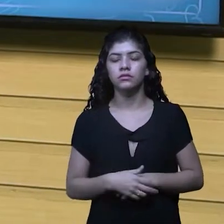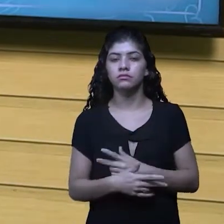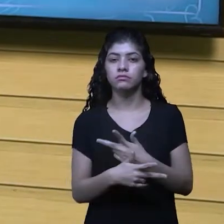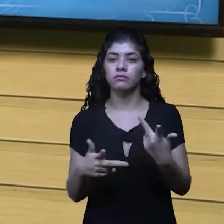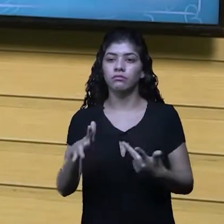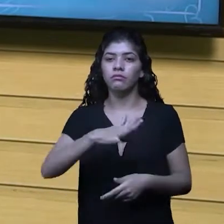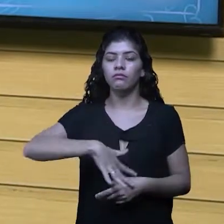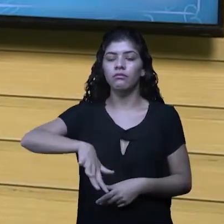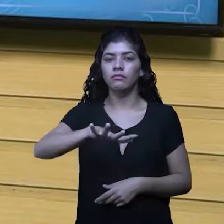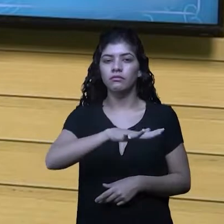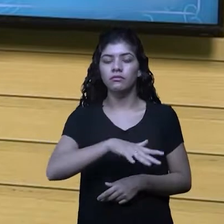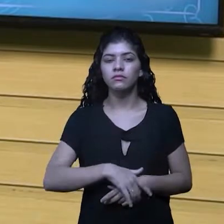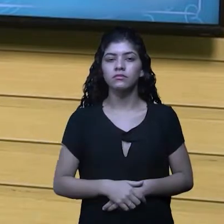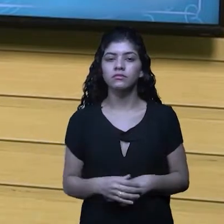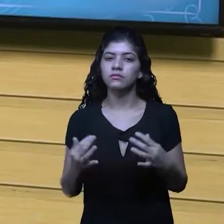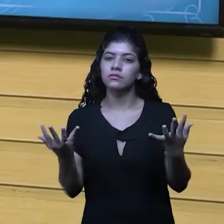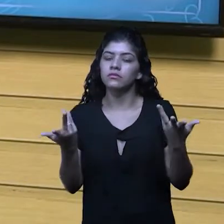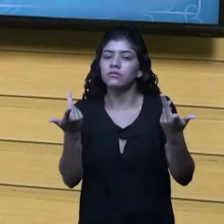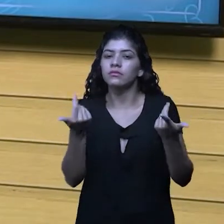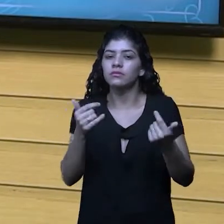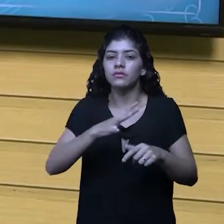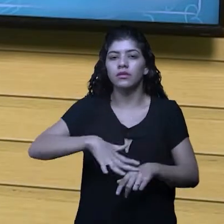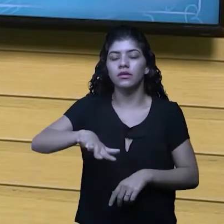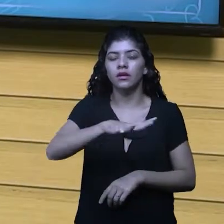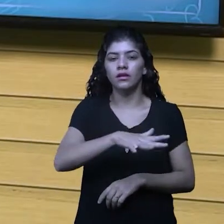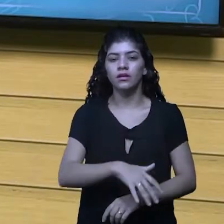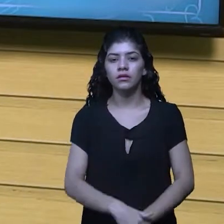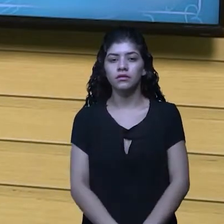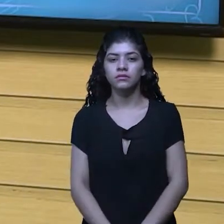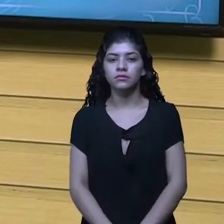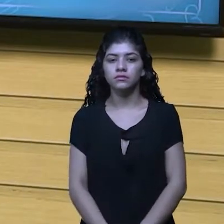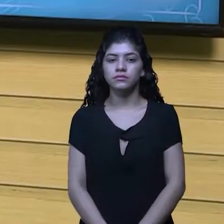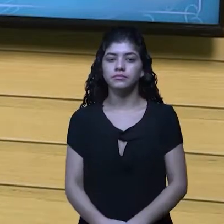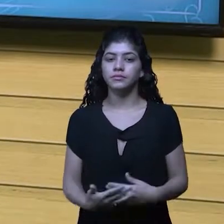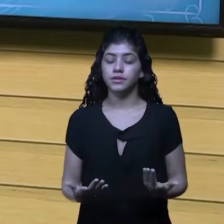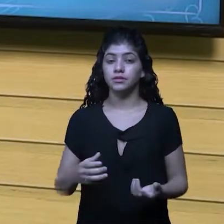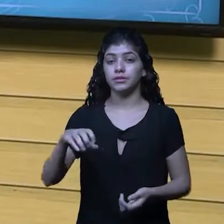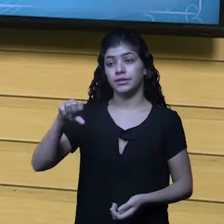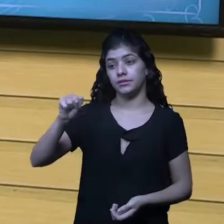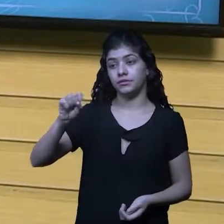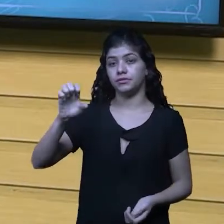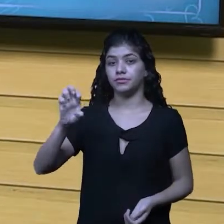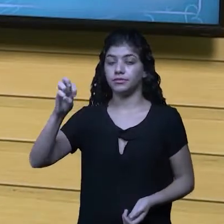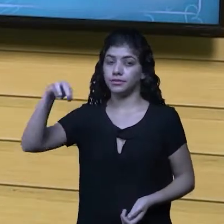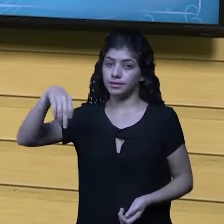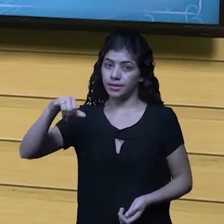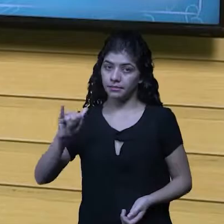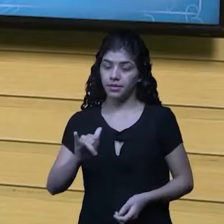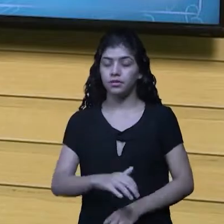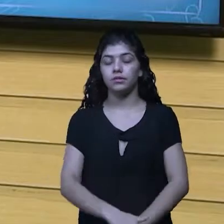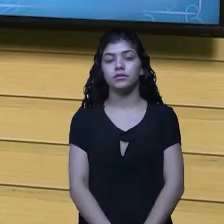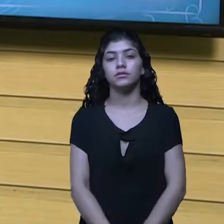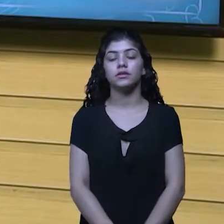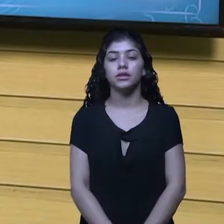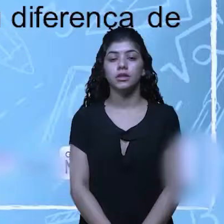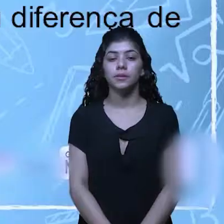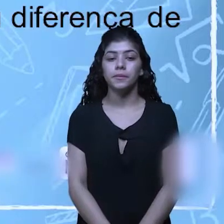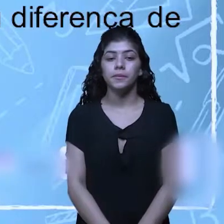dado qualitativo do ambiente, que resulta do ambiente. Daí nós temos o